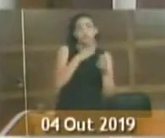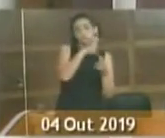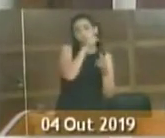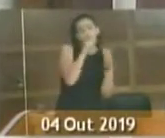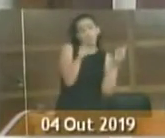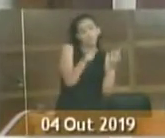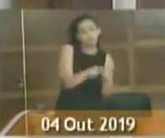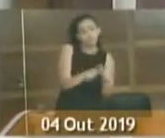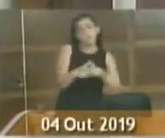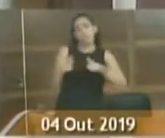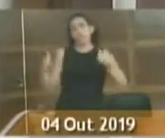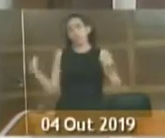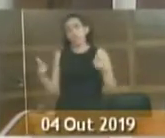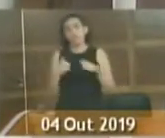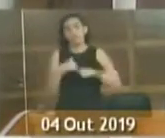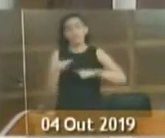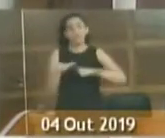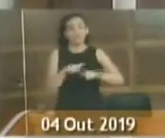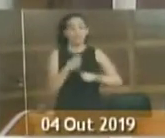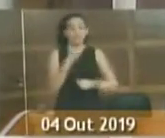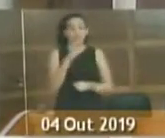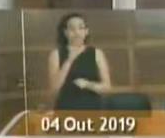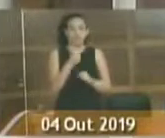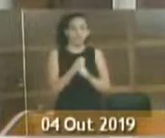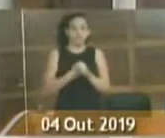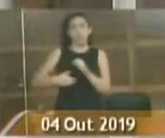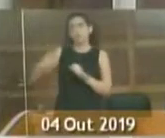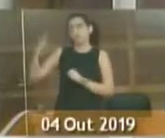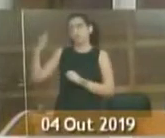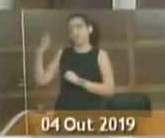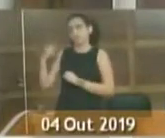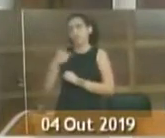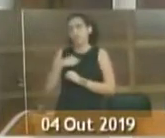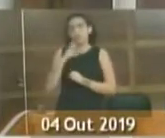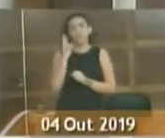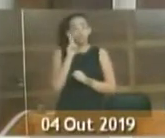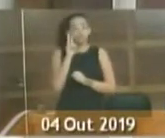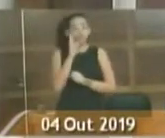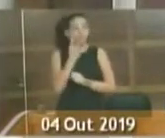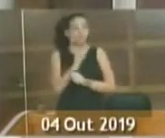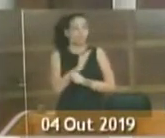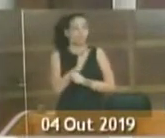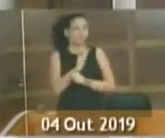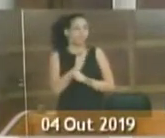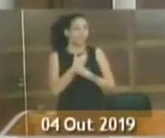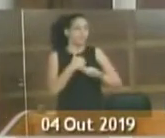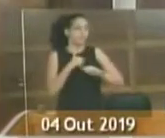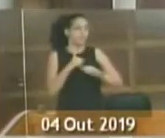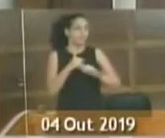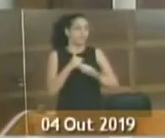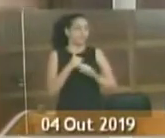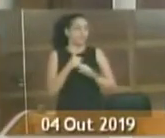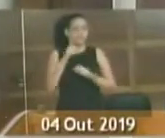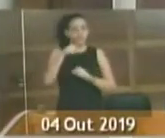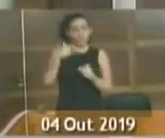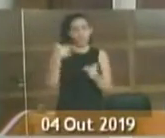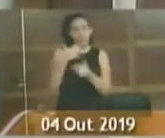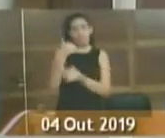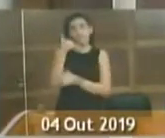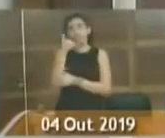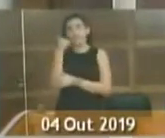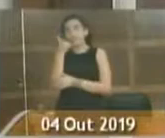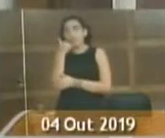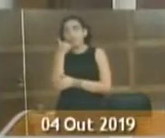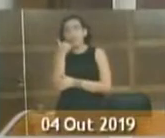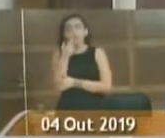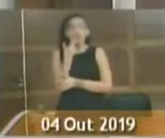um cachorro. Eu trabalho com isso há 5 anos atrás. Eu lembro que colegas meus, são colegas mesmo aqui da cidade, me ligando, Luana,